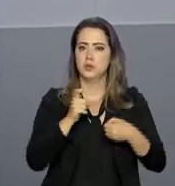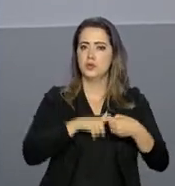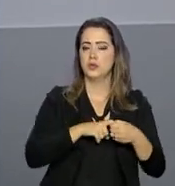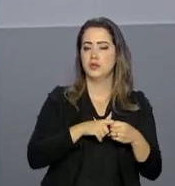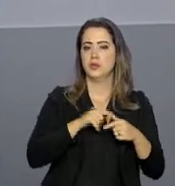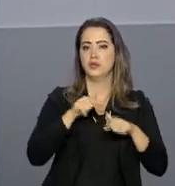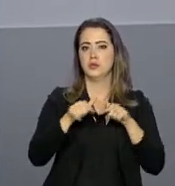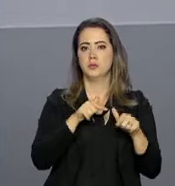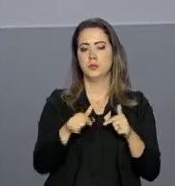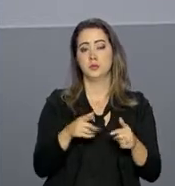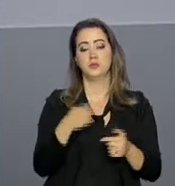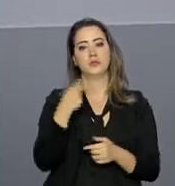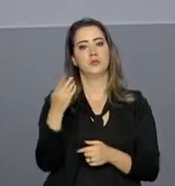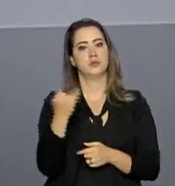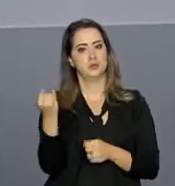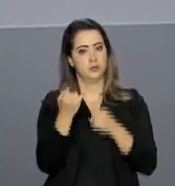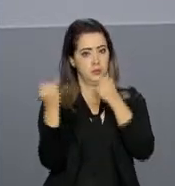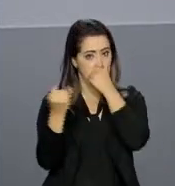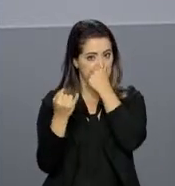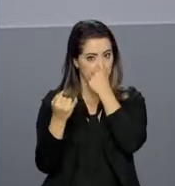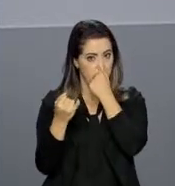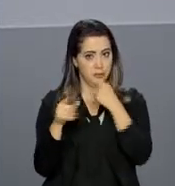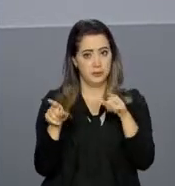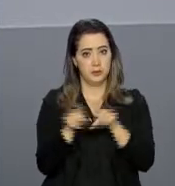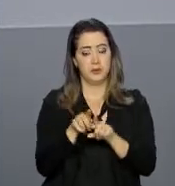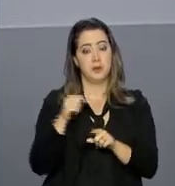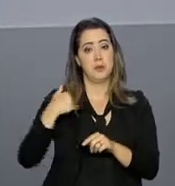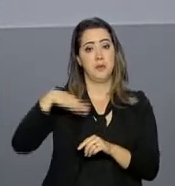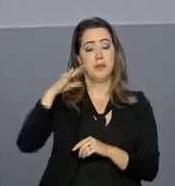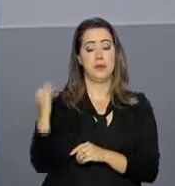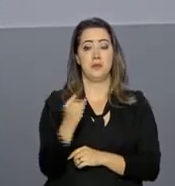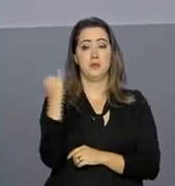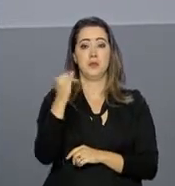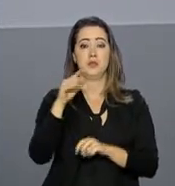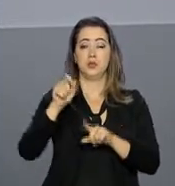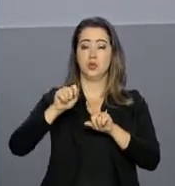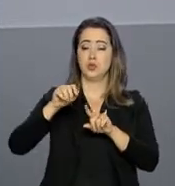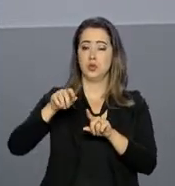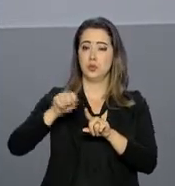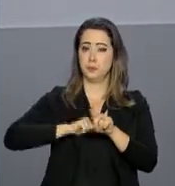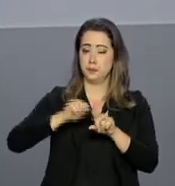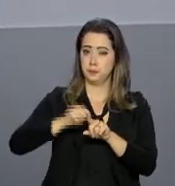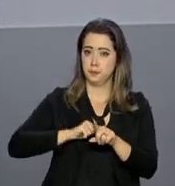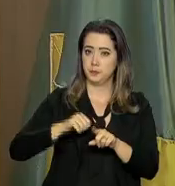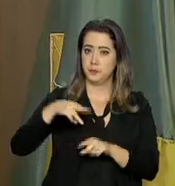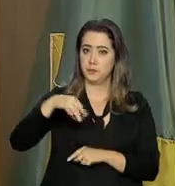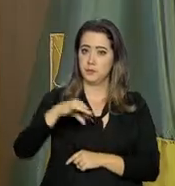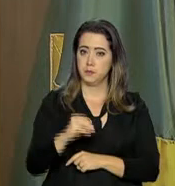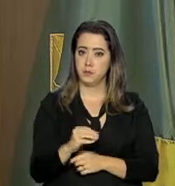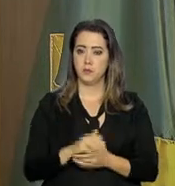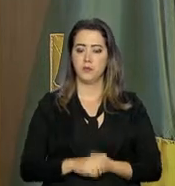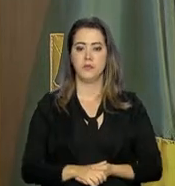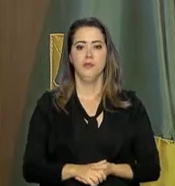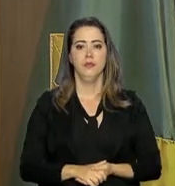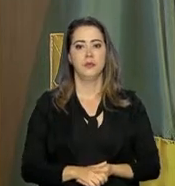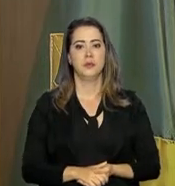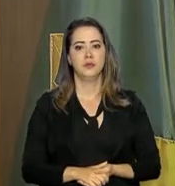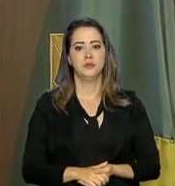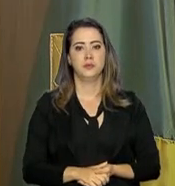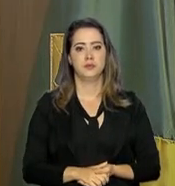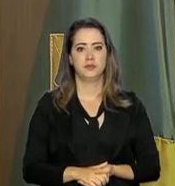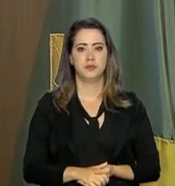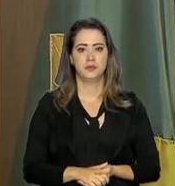ele destacou as áreas que foram que tiveram destaque na pesquisa de maio os